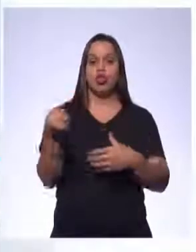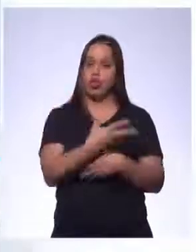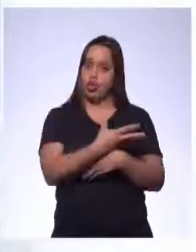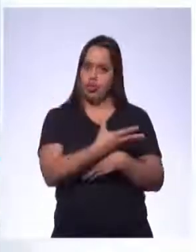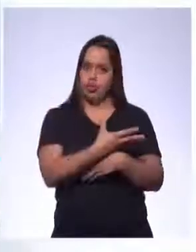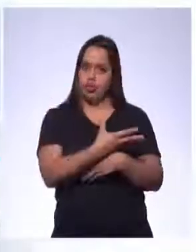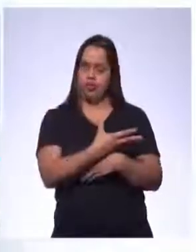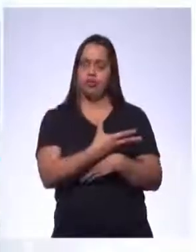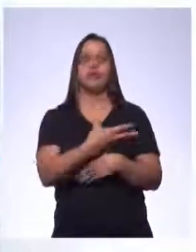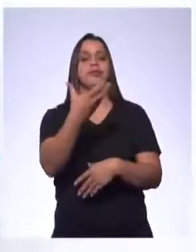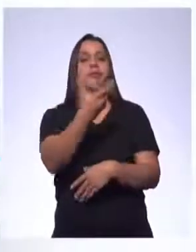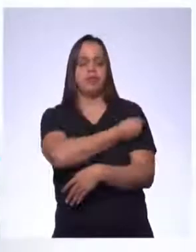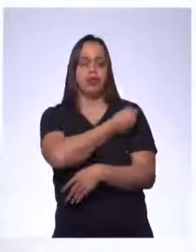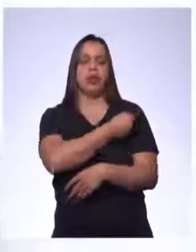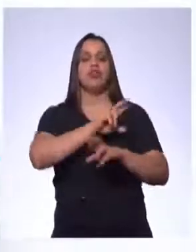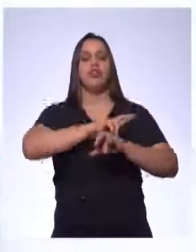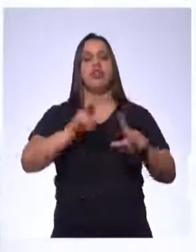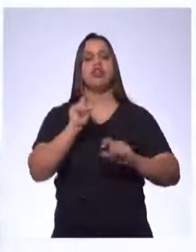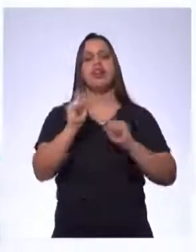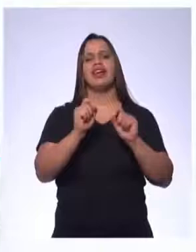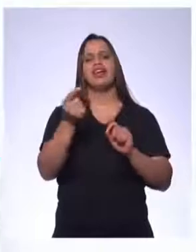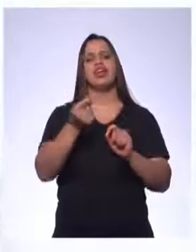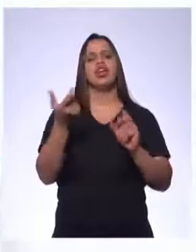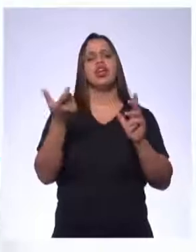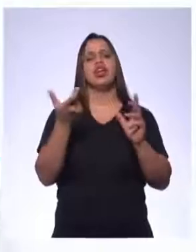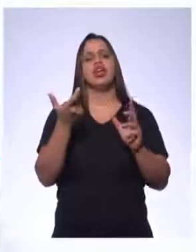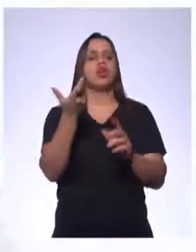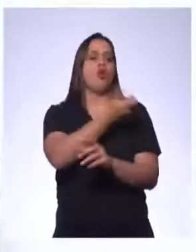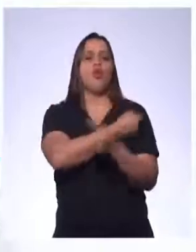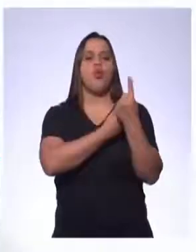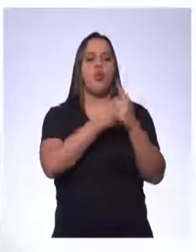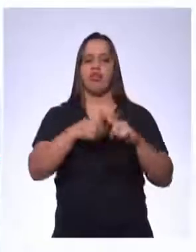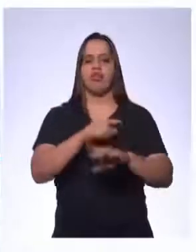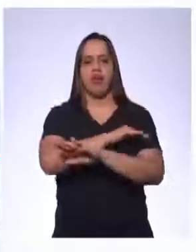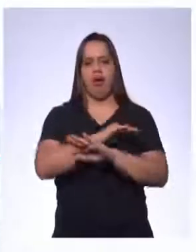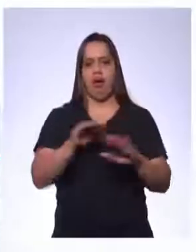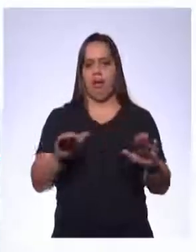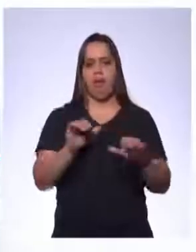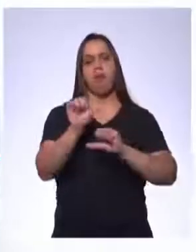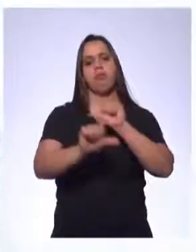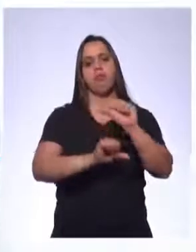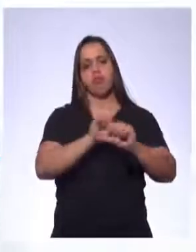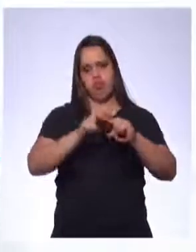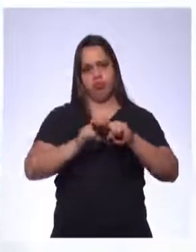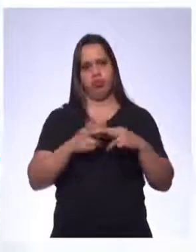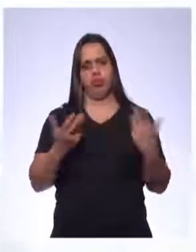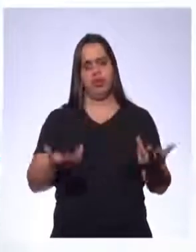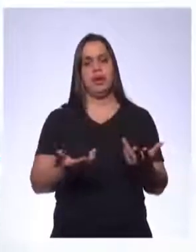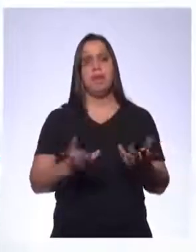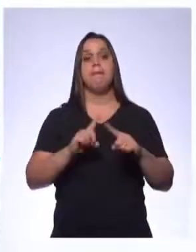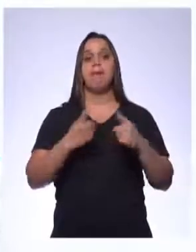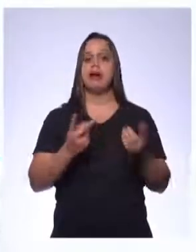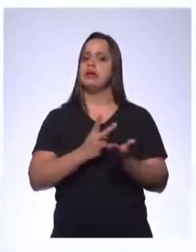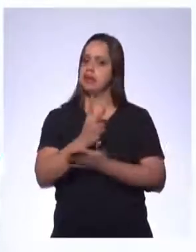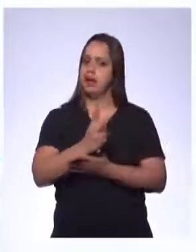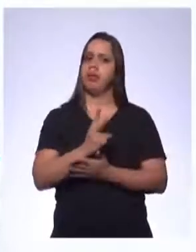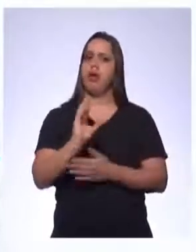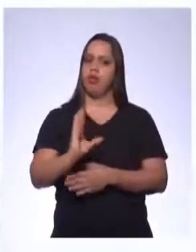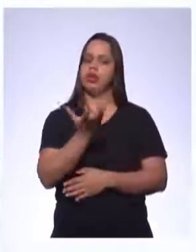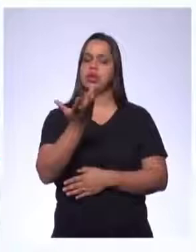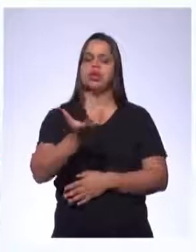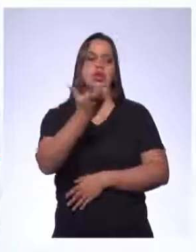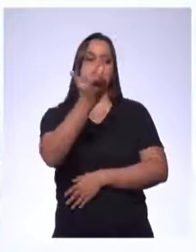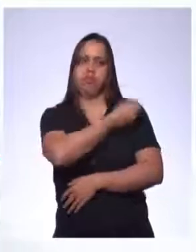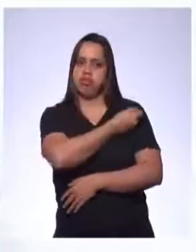que eu tomo uma vez e estou livre por conta da mutação do vírus. Tudo bem? Mas mesmo eu tomando a vacina, eu posso pegar uma